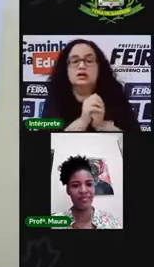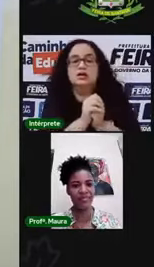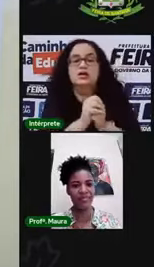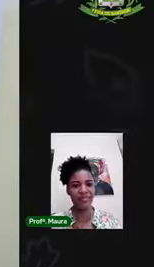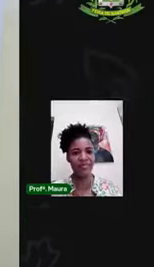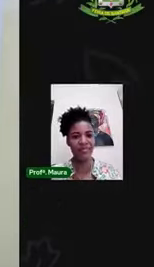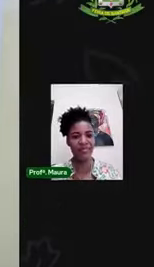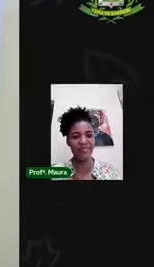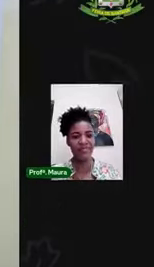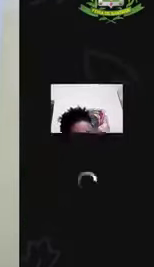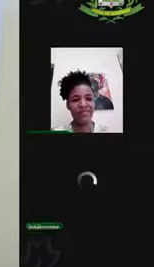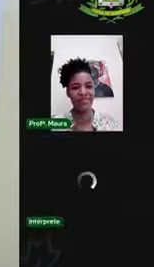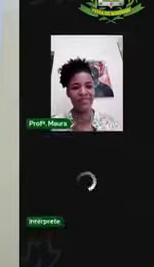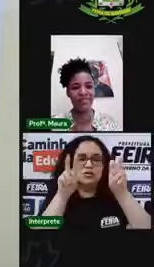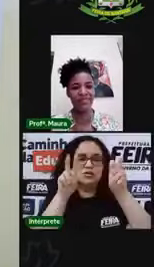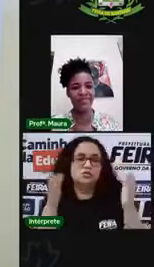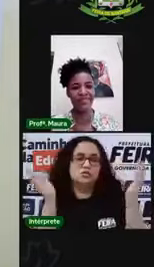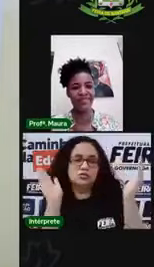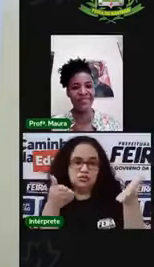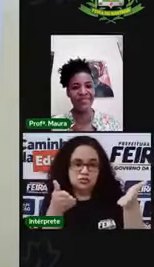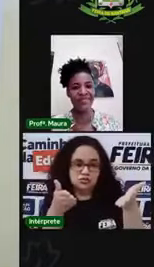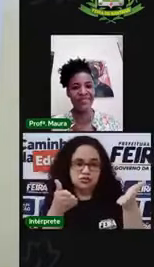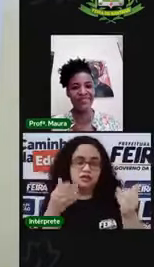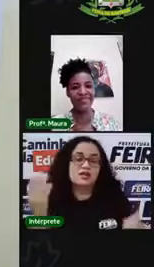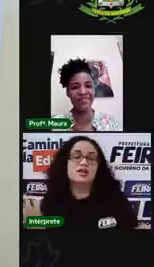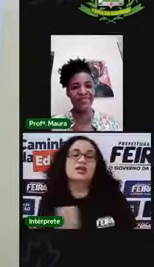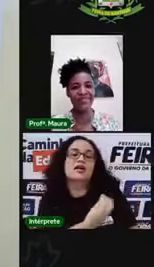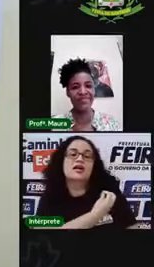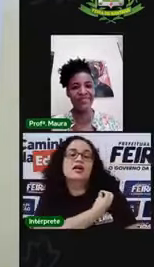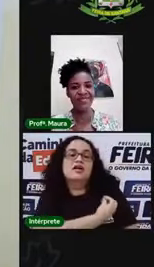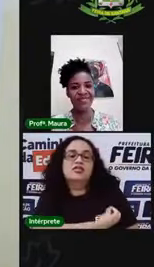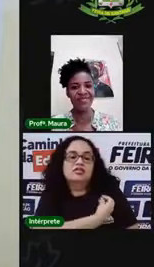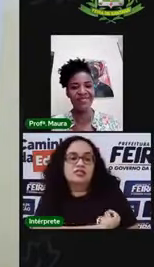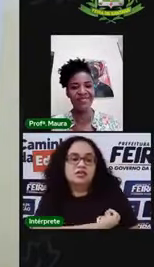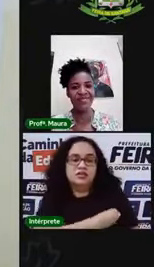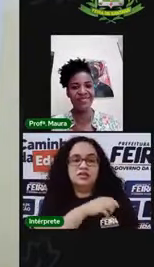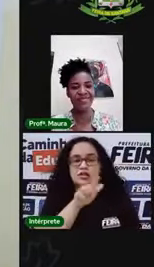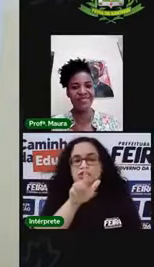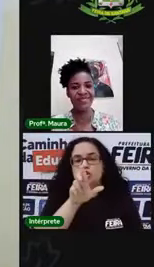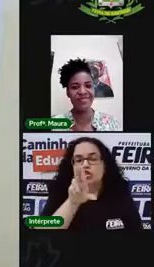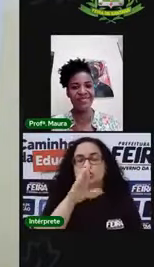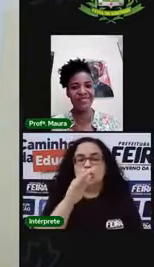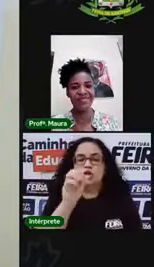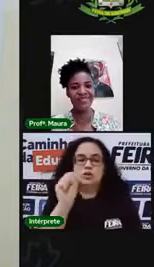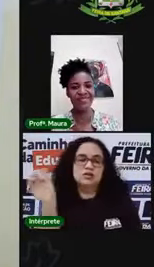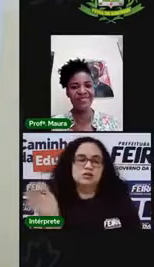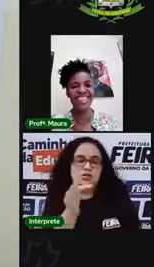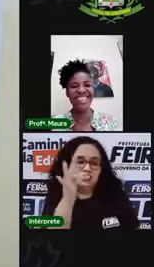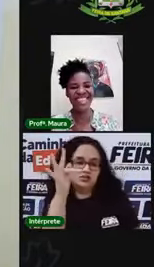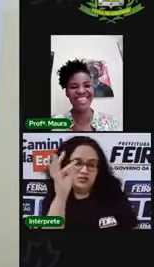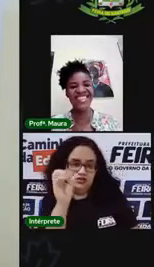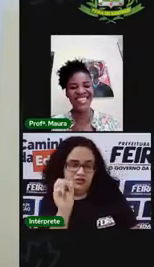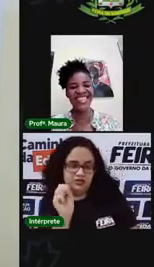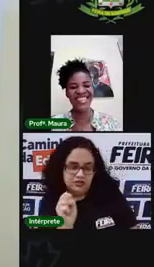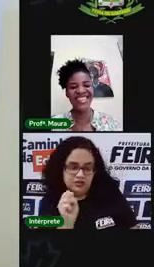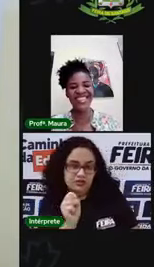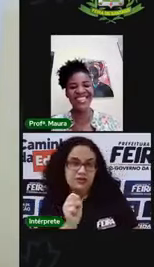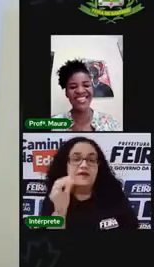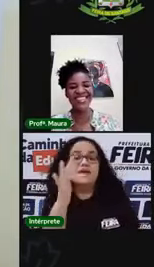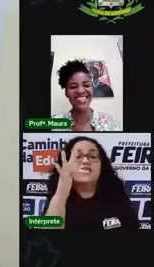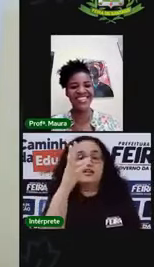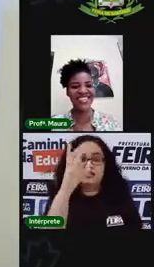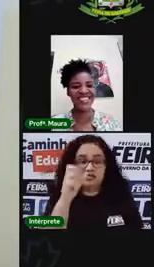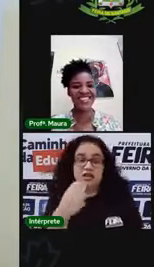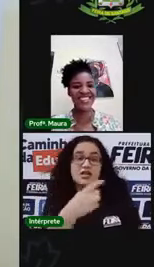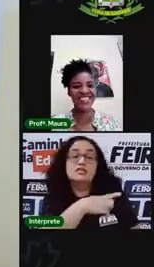foi o conteúdo de hoje? A vida de Lucas da Feira. Virgem, esse próximo, esse também. Feira de Santana, teve escravidão,